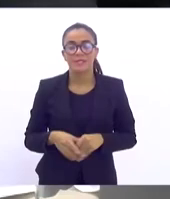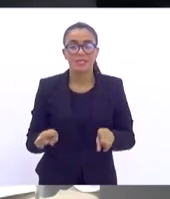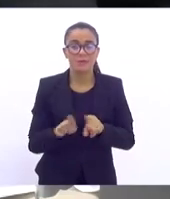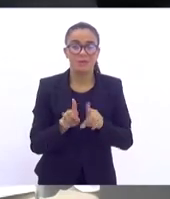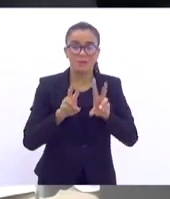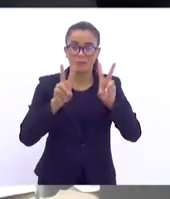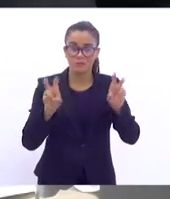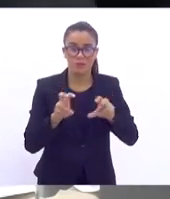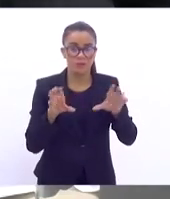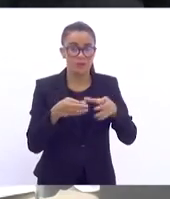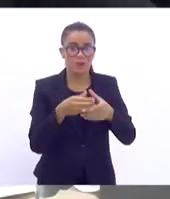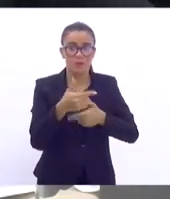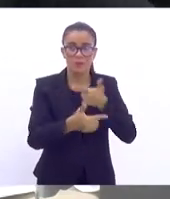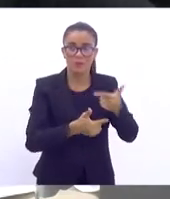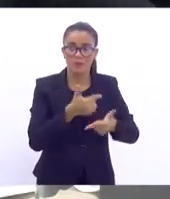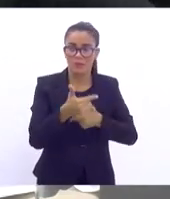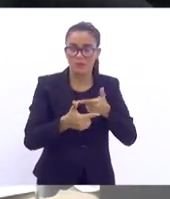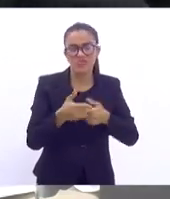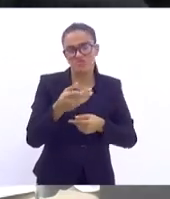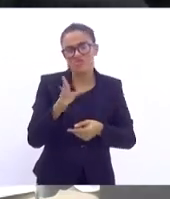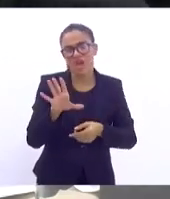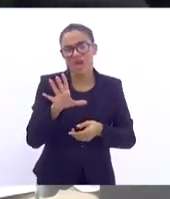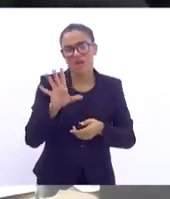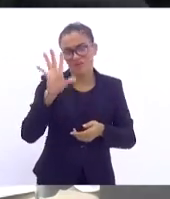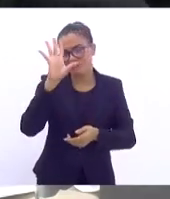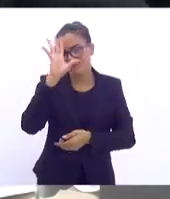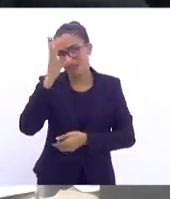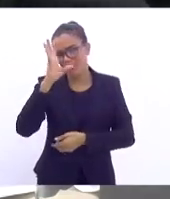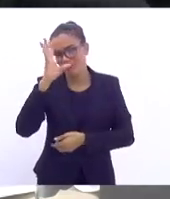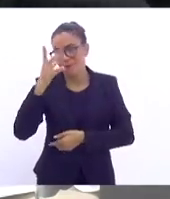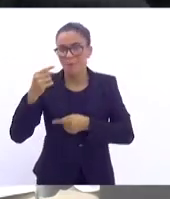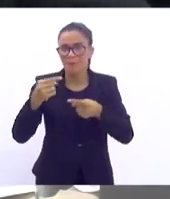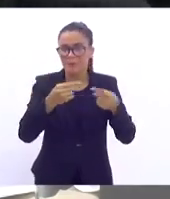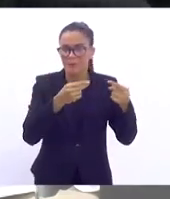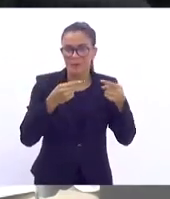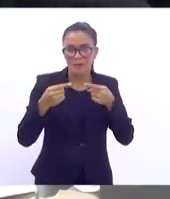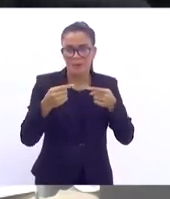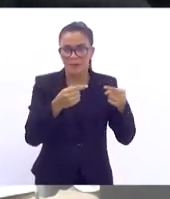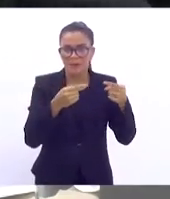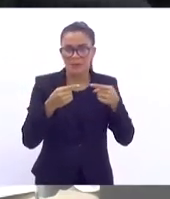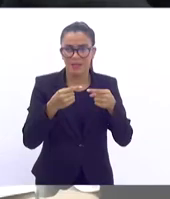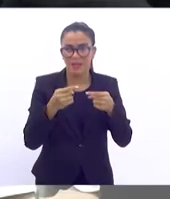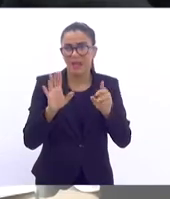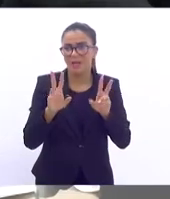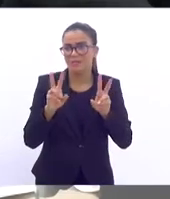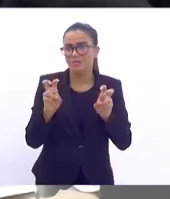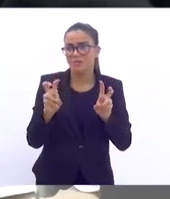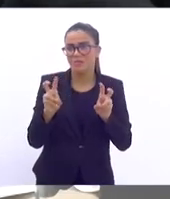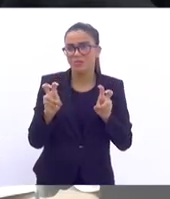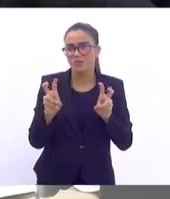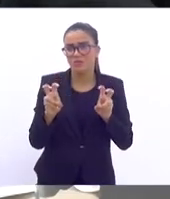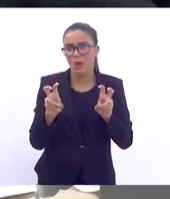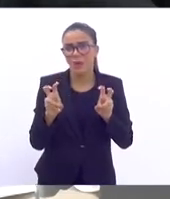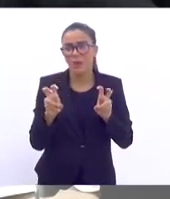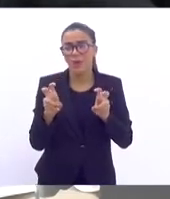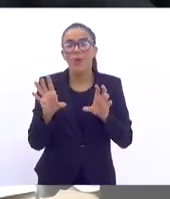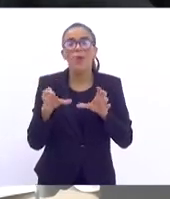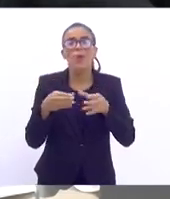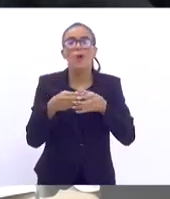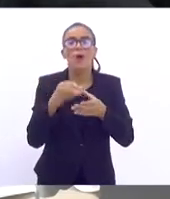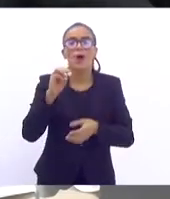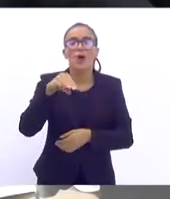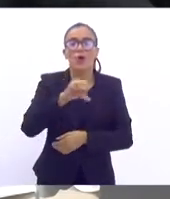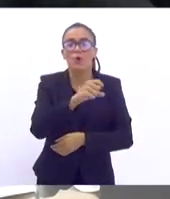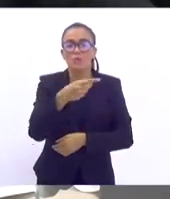frente eu acho que algumas coisas que eu iria falar já tão superados né o próprio mal-estar que é o mal-estar da dela ser uma comissão